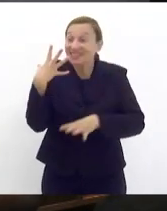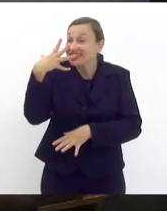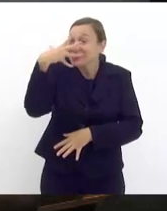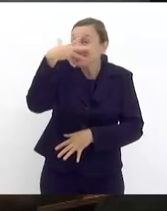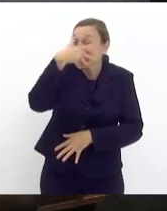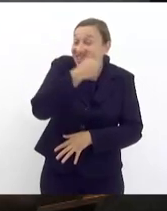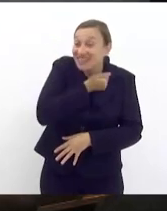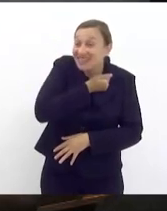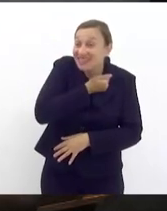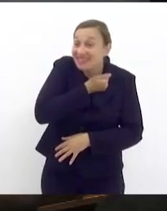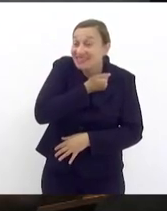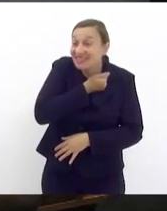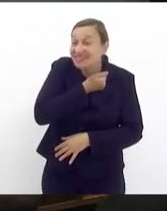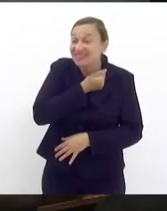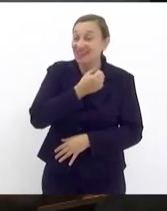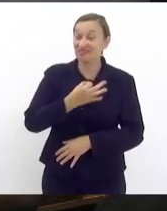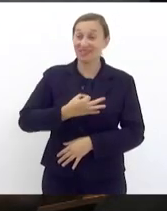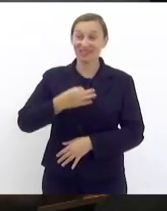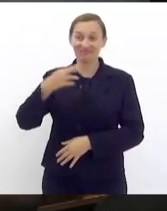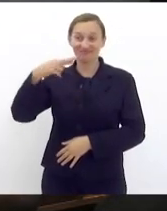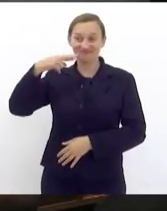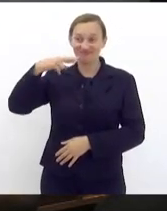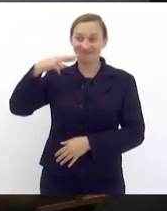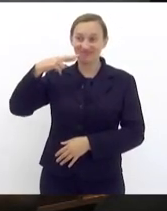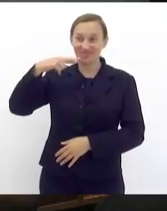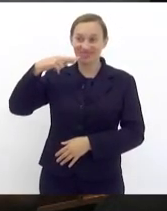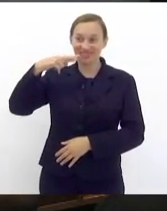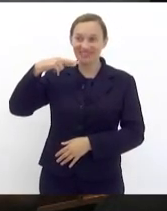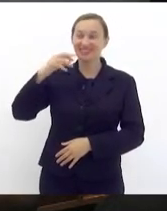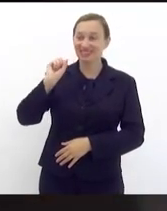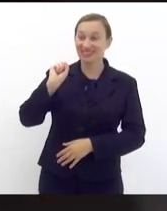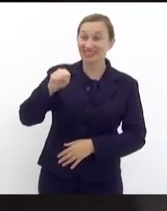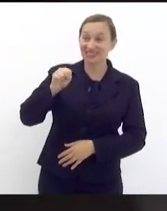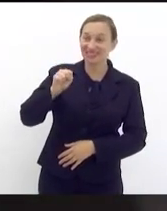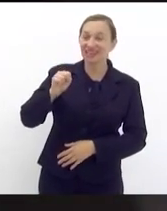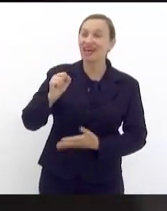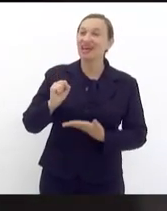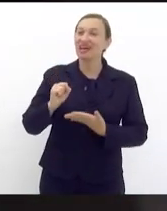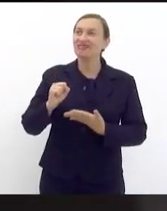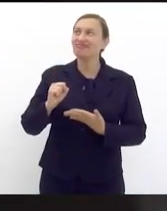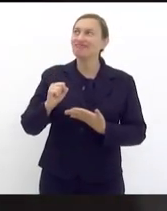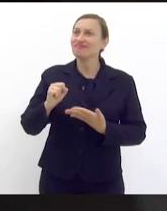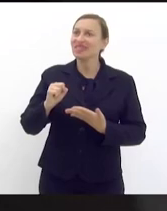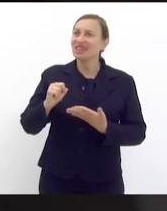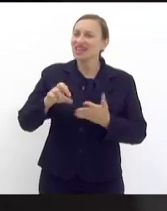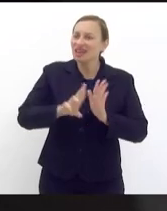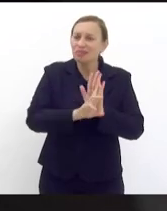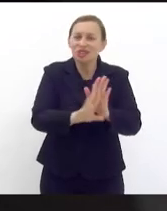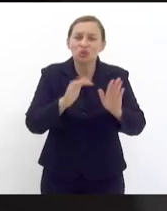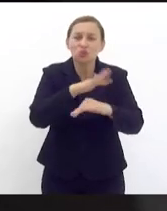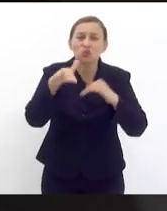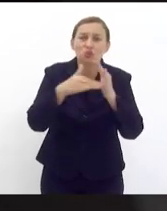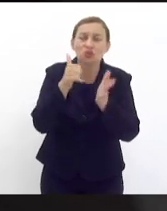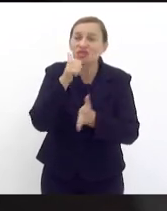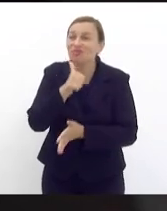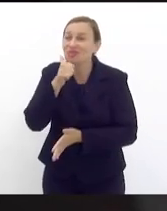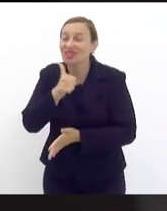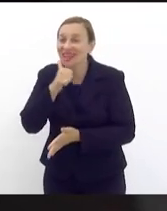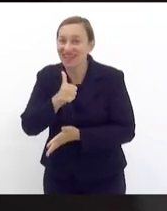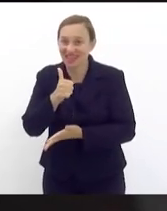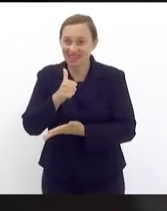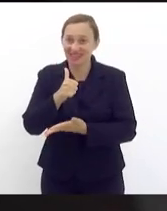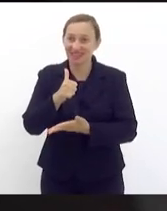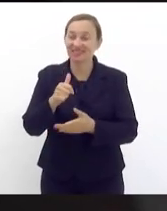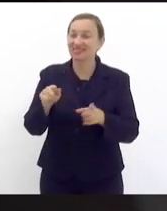recebendo aqui, a medalha Tiradentes, né, e representando, né, todas as mulheres e o nosso